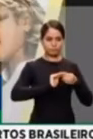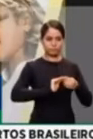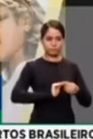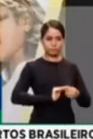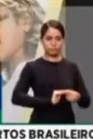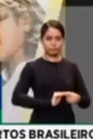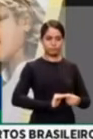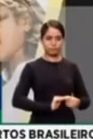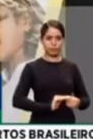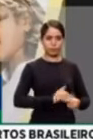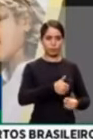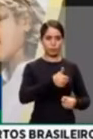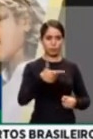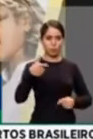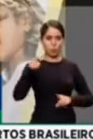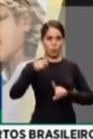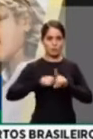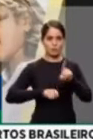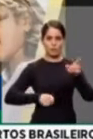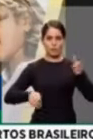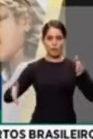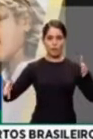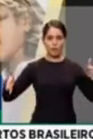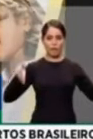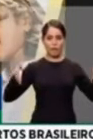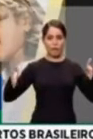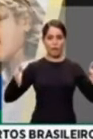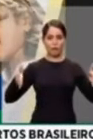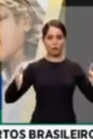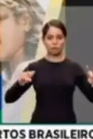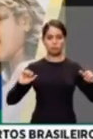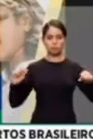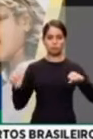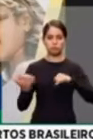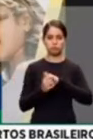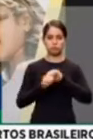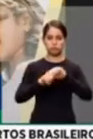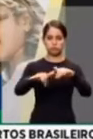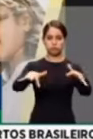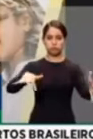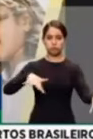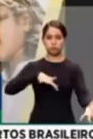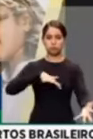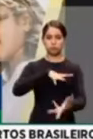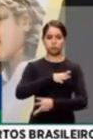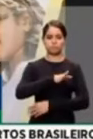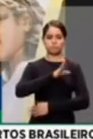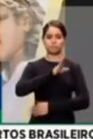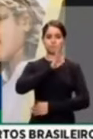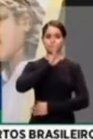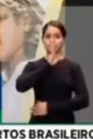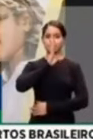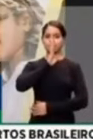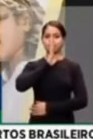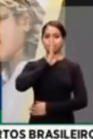quase 12 meses de pandemia, com o silêncio perverso e cruel com que as